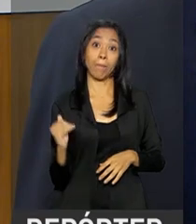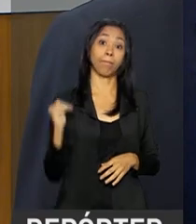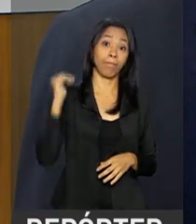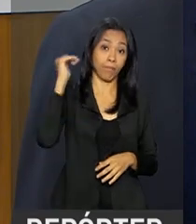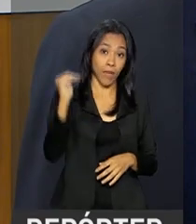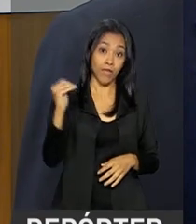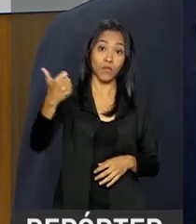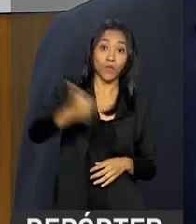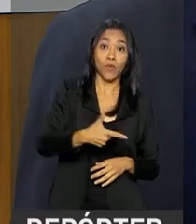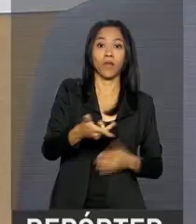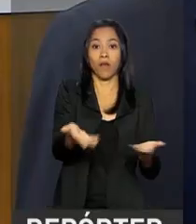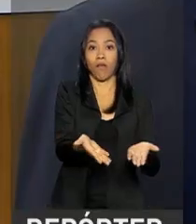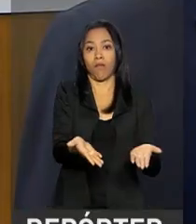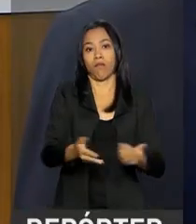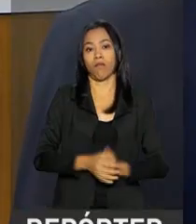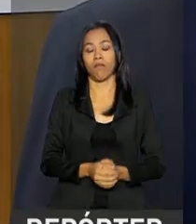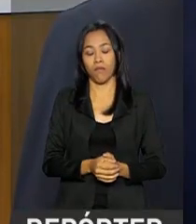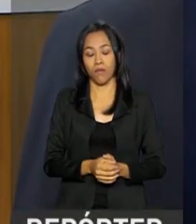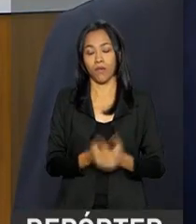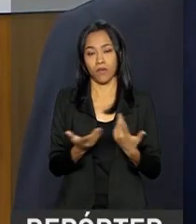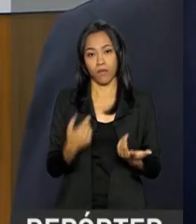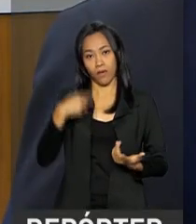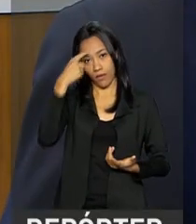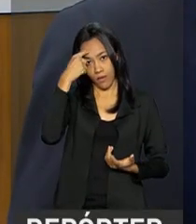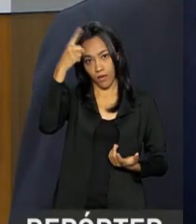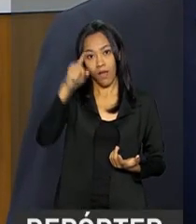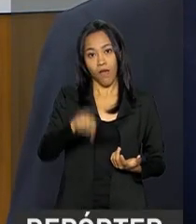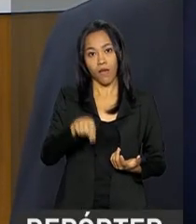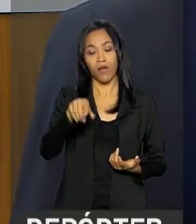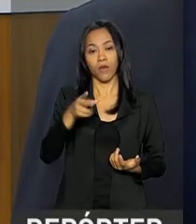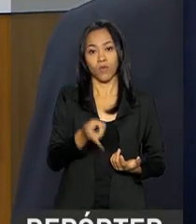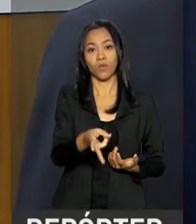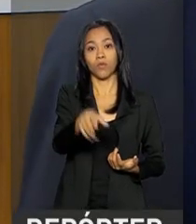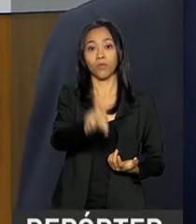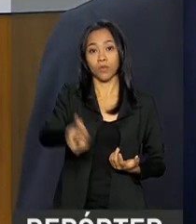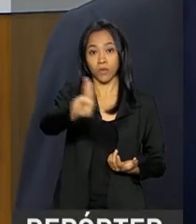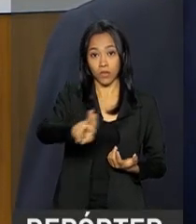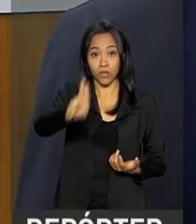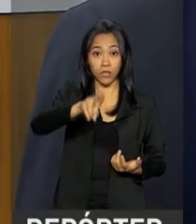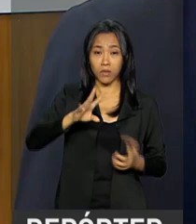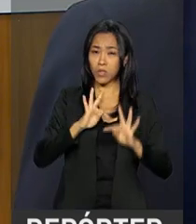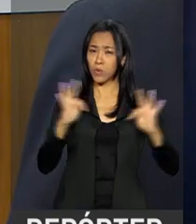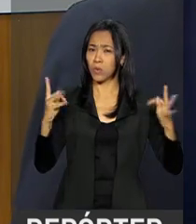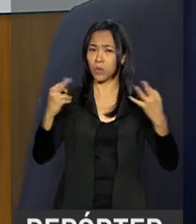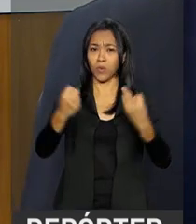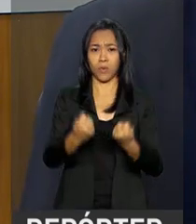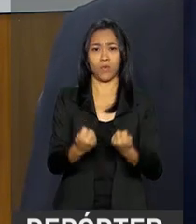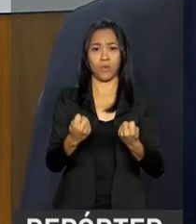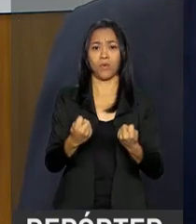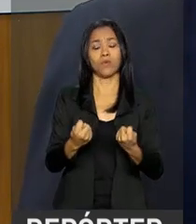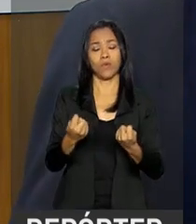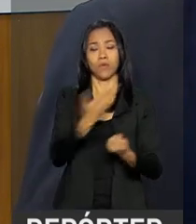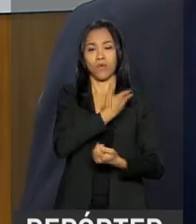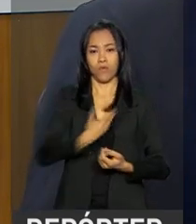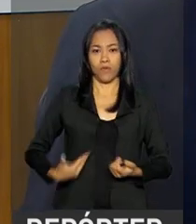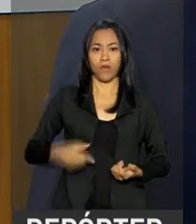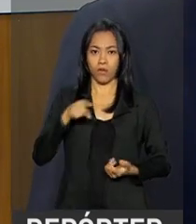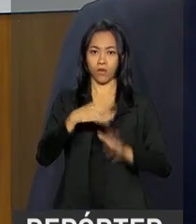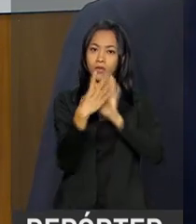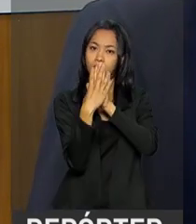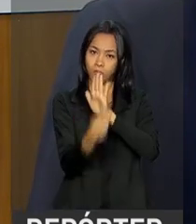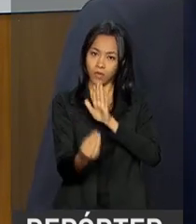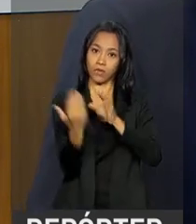a nova ferramenta eletrônica. A ideia é que a gente comece a aplicar isso, né, em todo o governo, e o próximo passo é aplicar